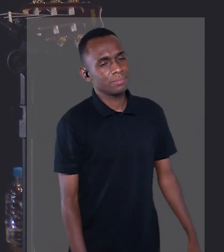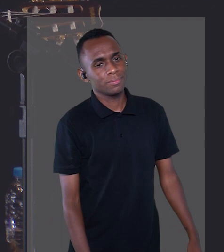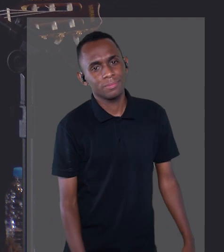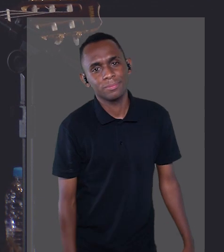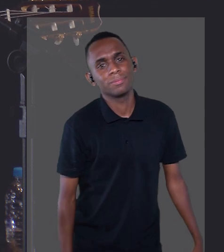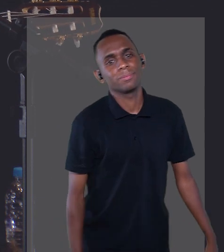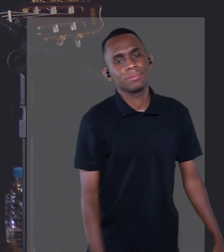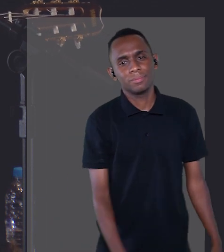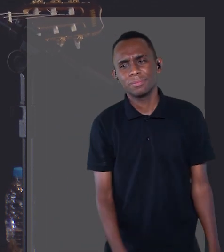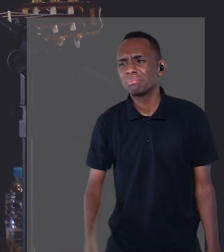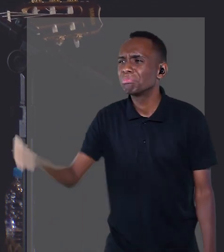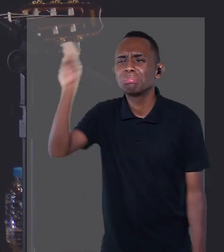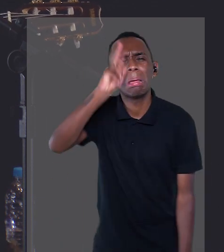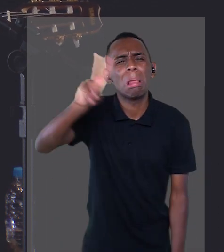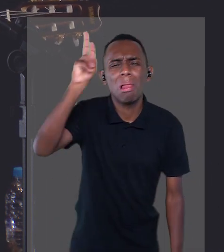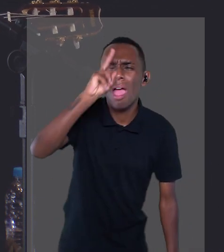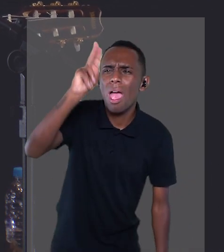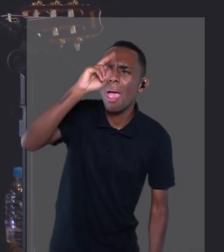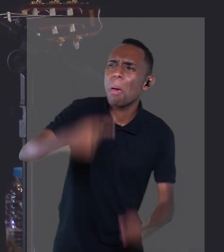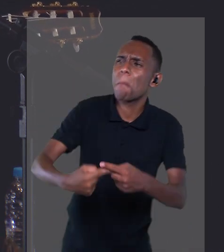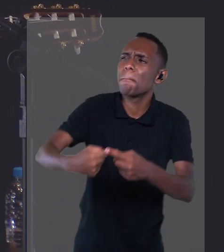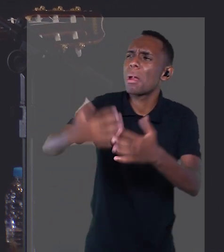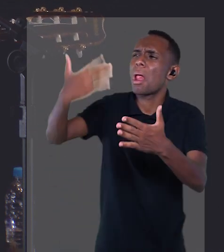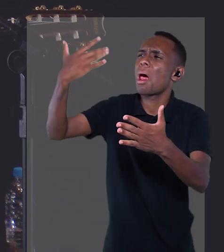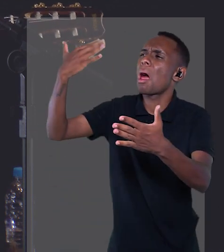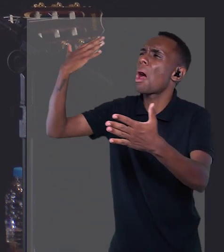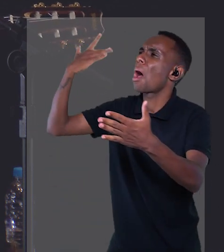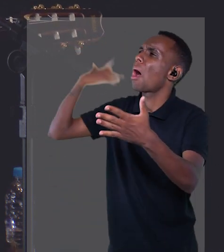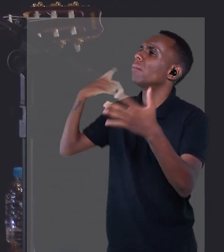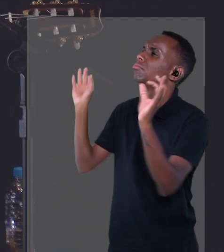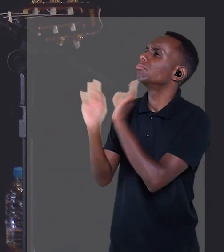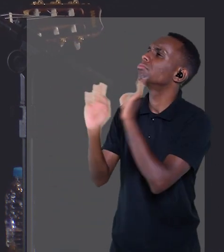Nem se recorda,